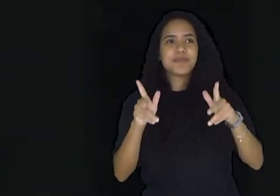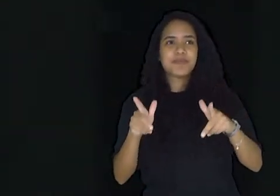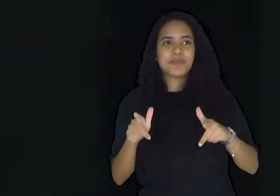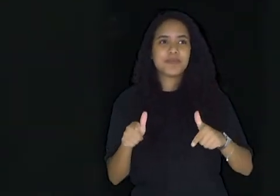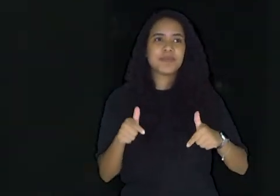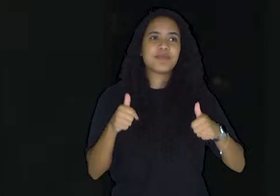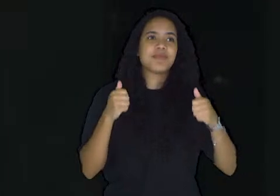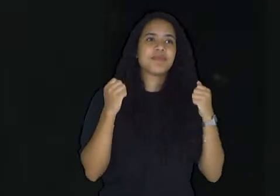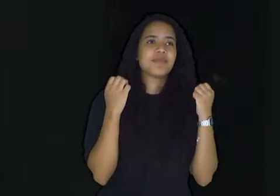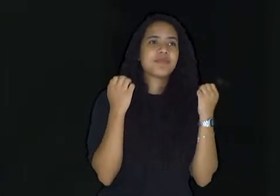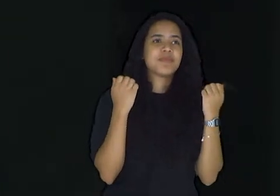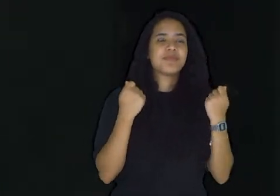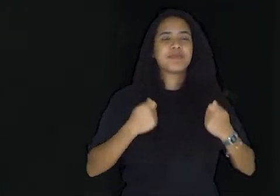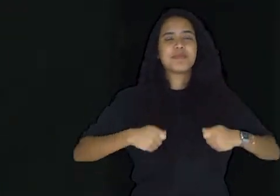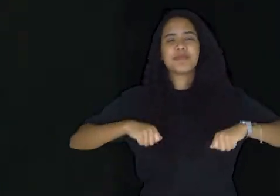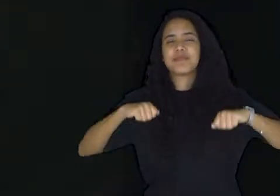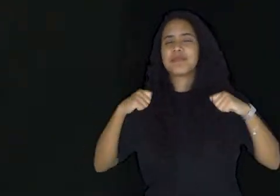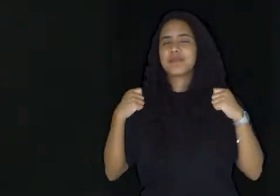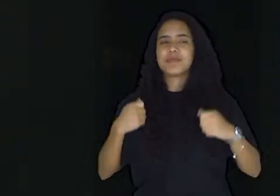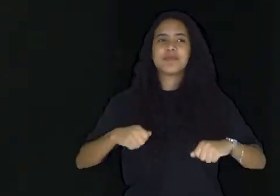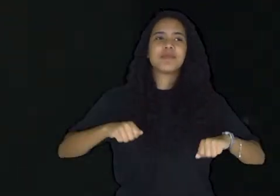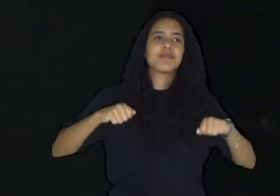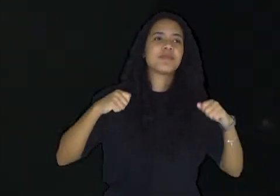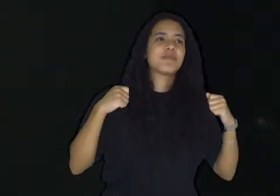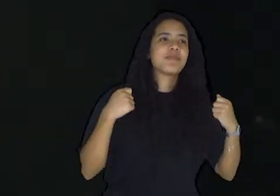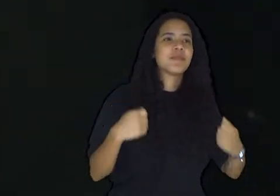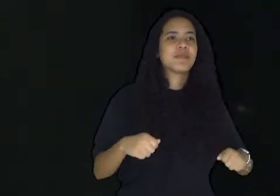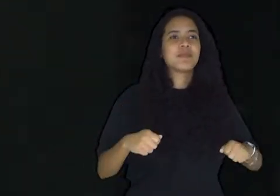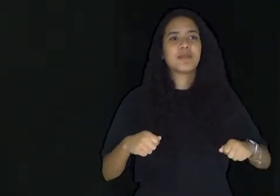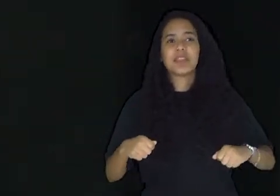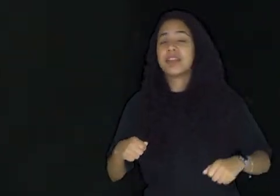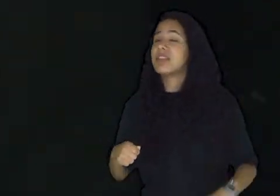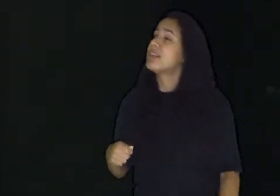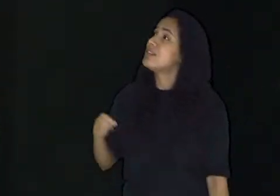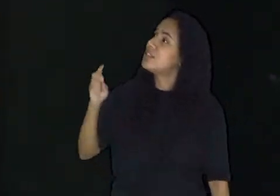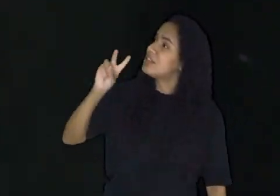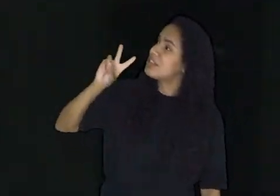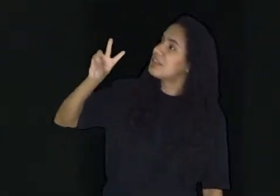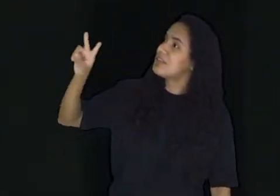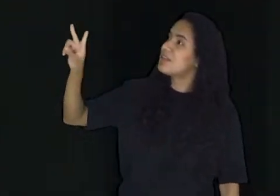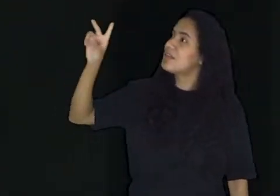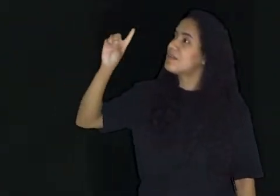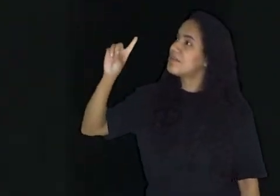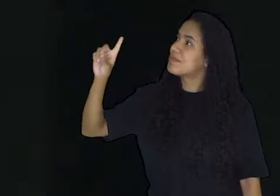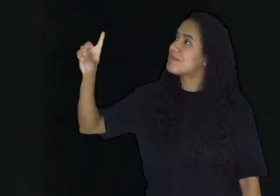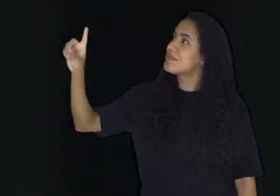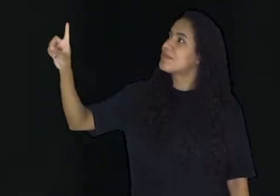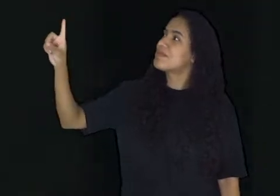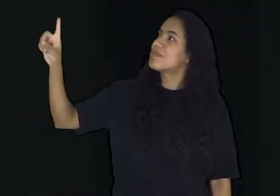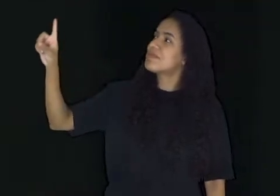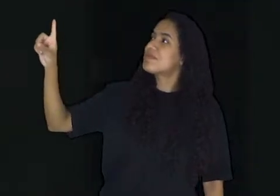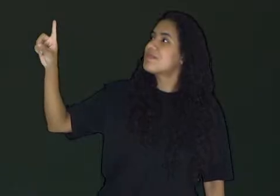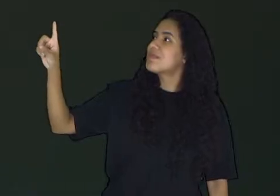tudo que eu preciso de ti.